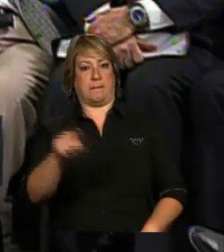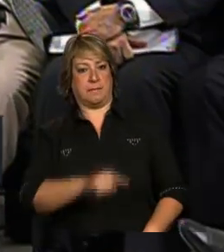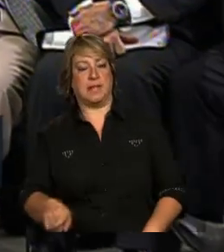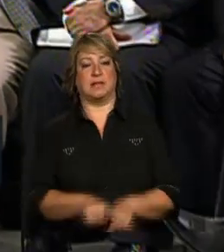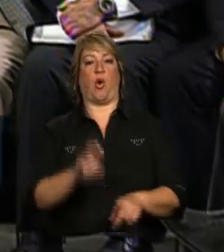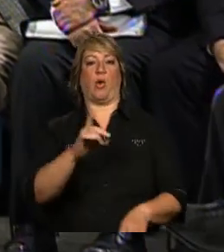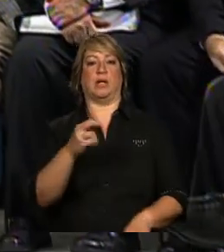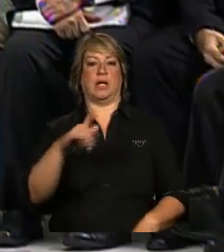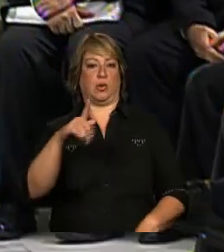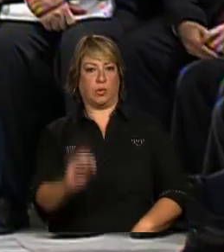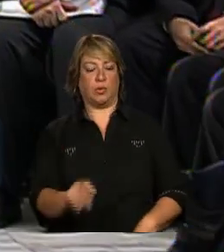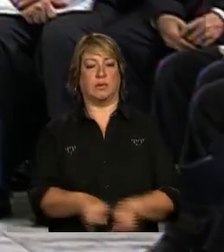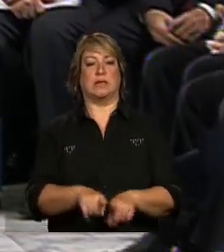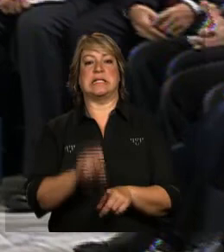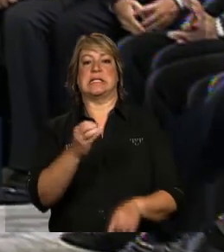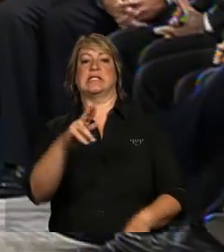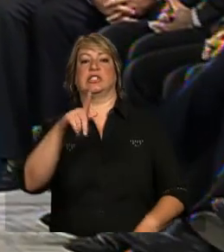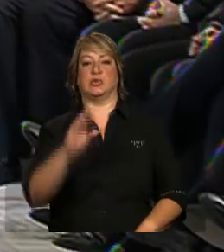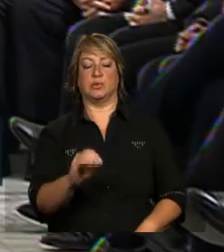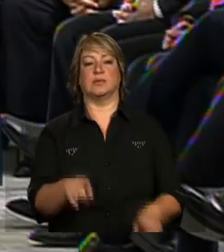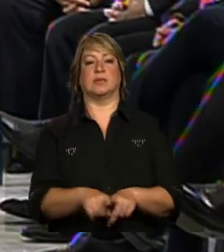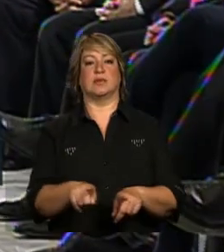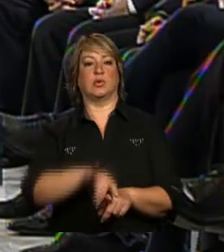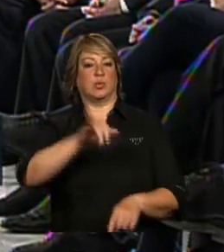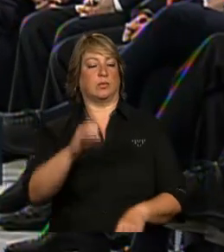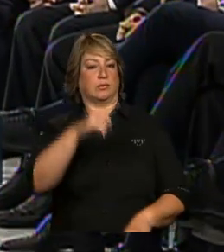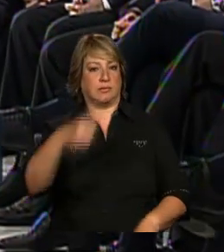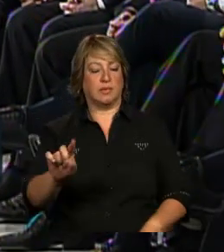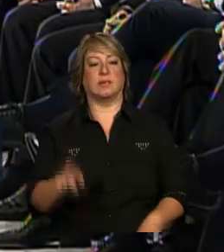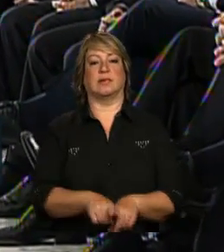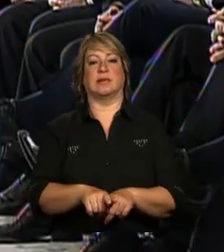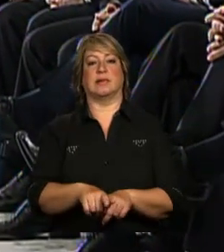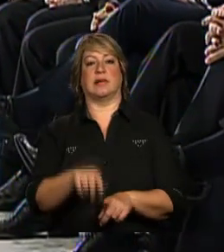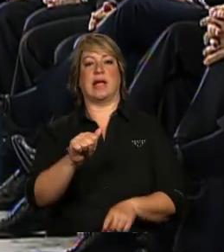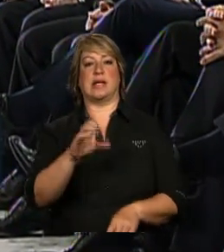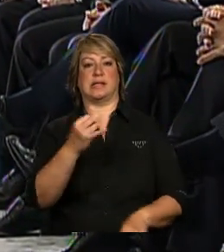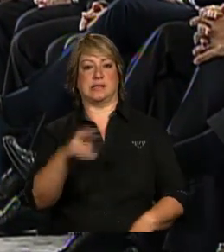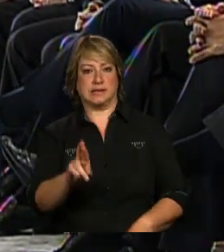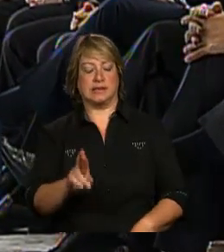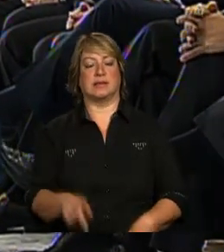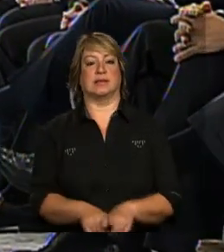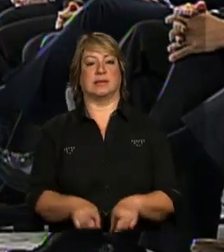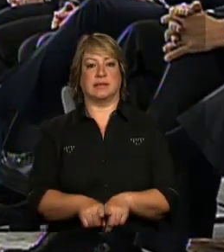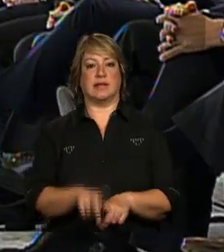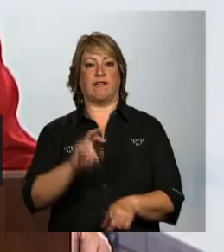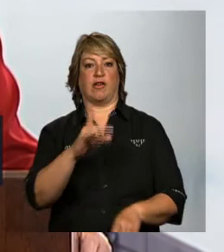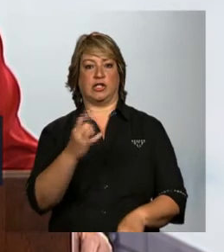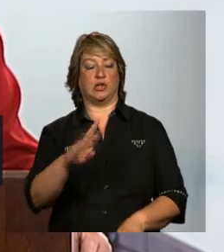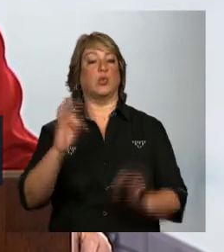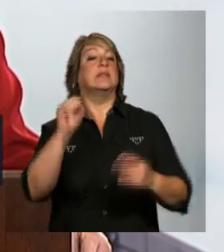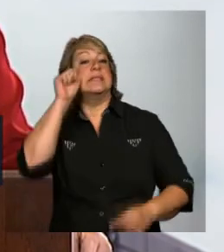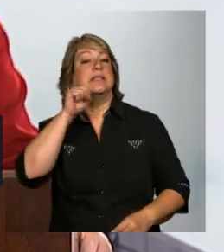Correia Rodrigo Rollemberg Sérgio Sousa João Ribeiro Acir Gurgacz e